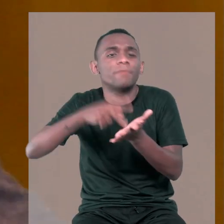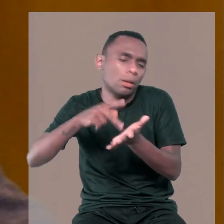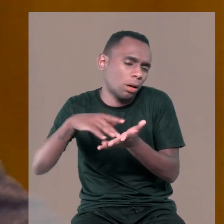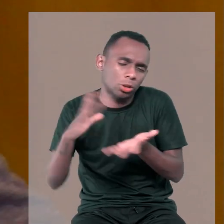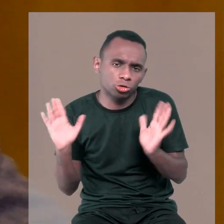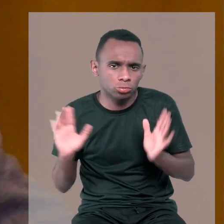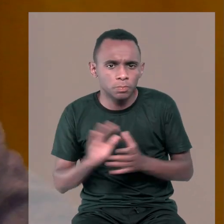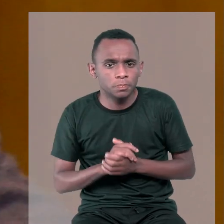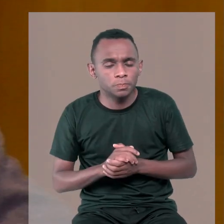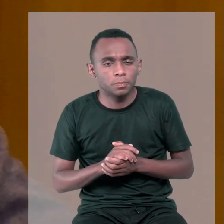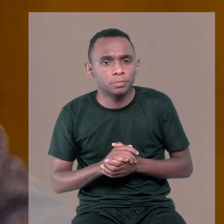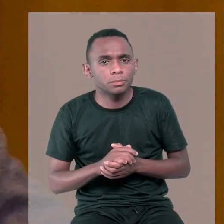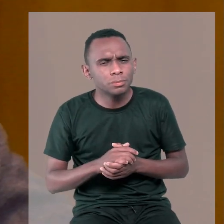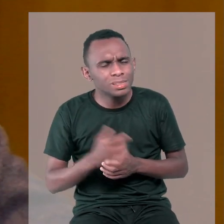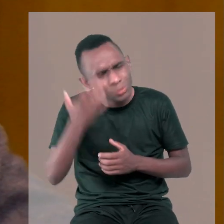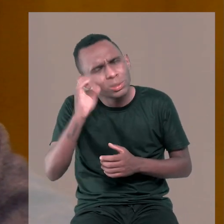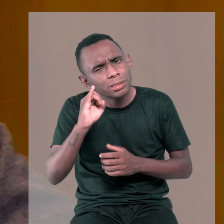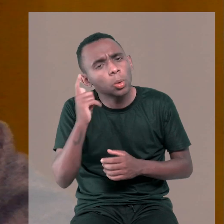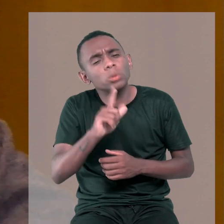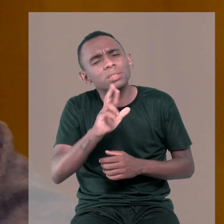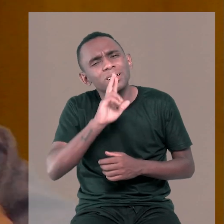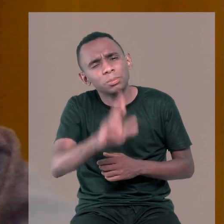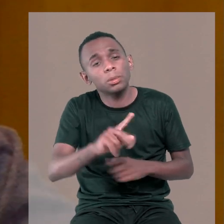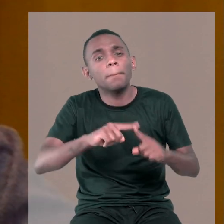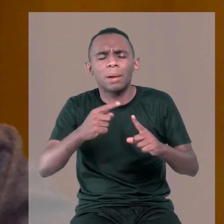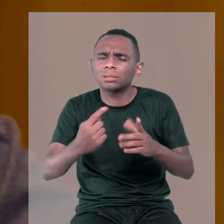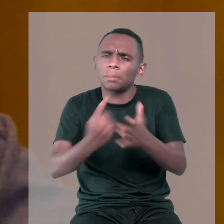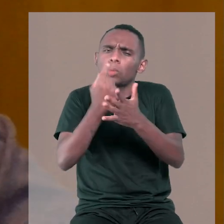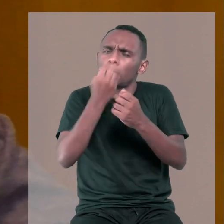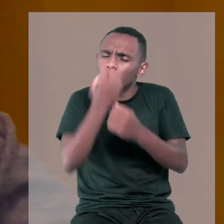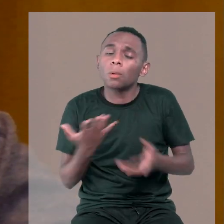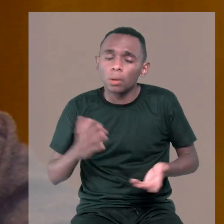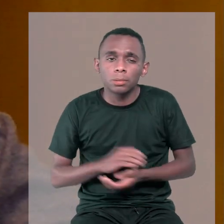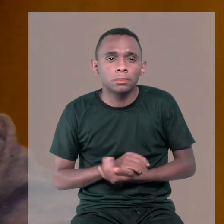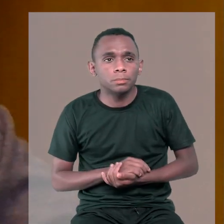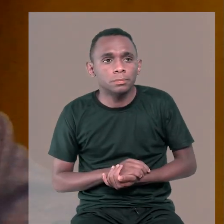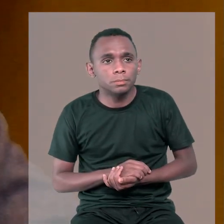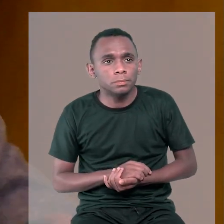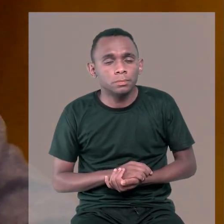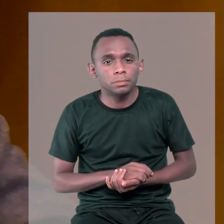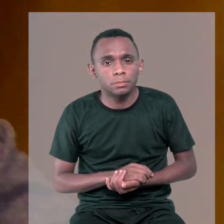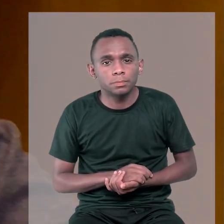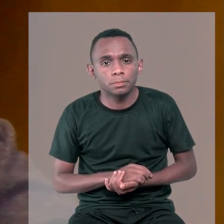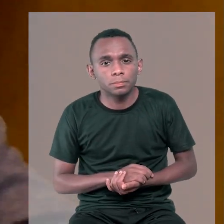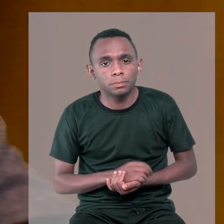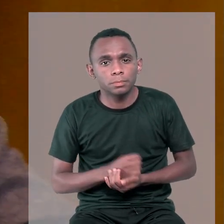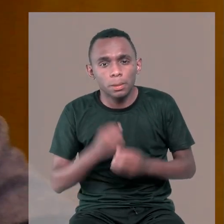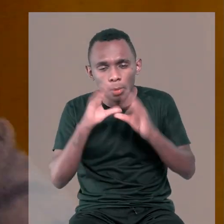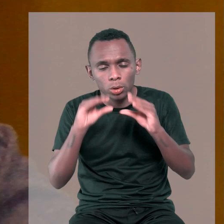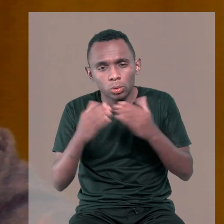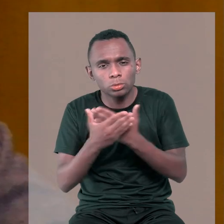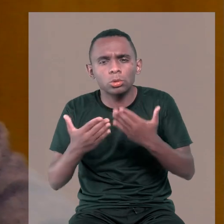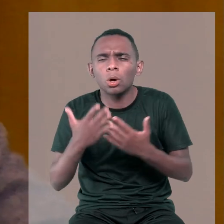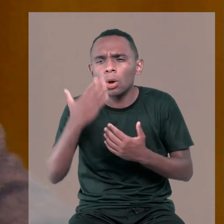talvez você já tenha respondido um pouco a segunda. Pensando na ideia, você não falou provavelmente da